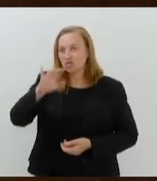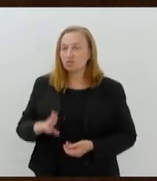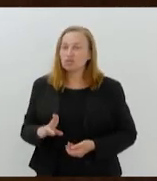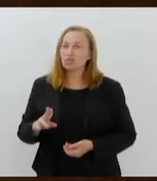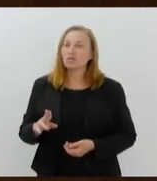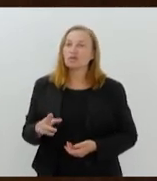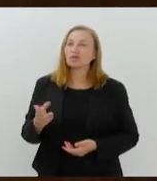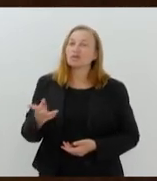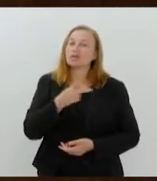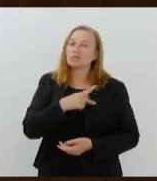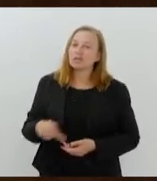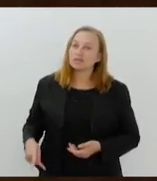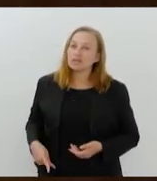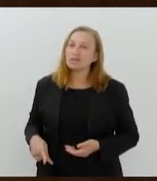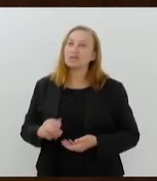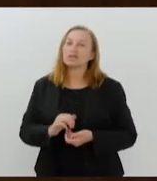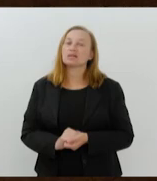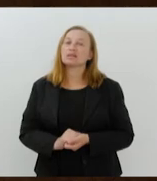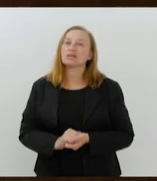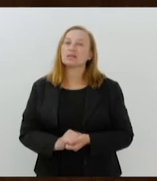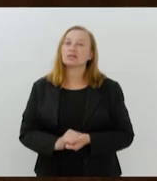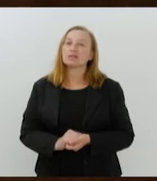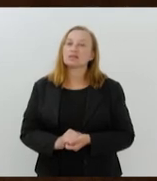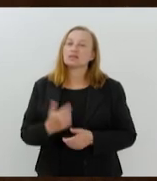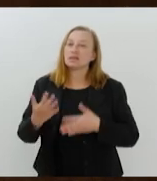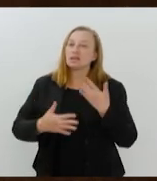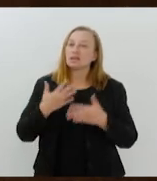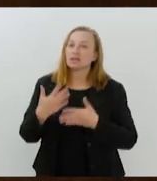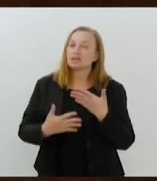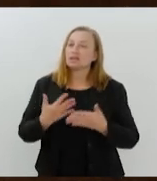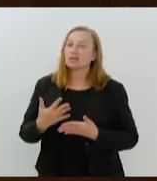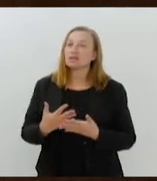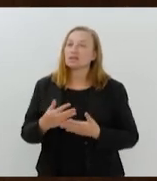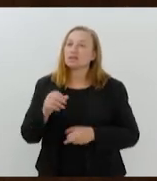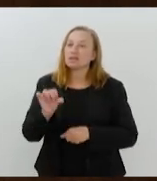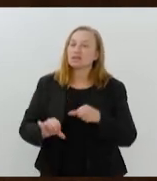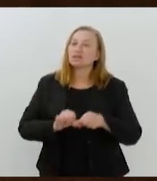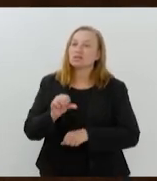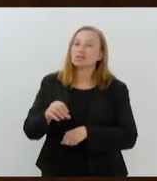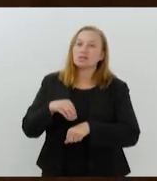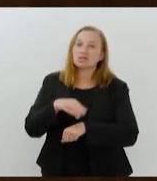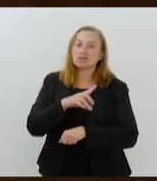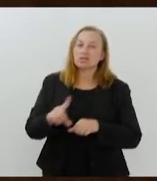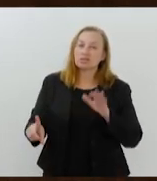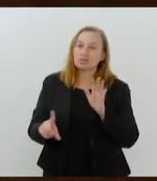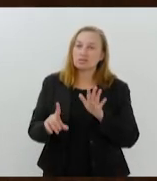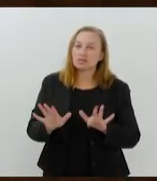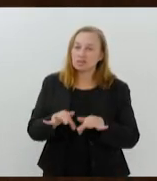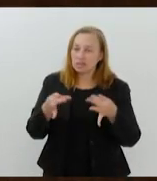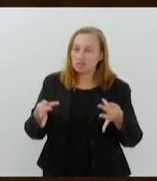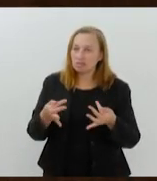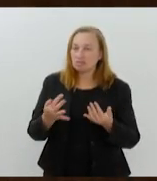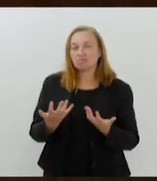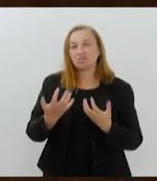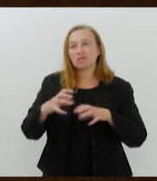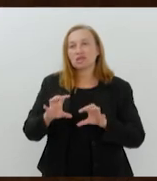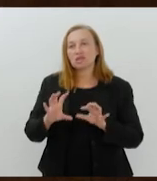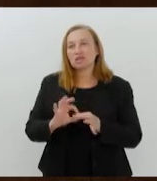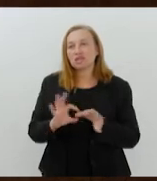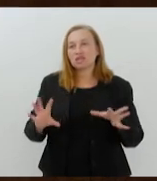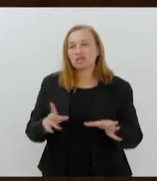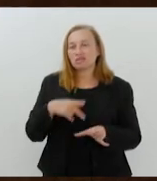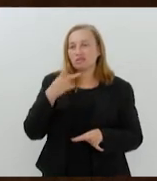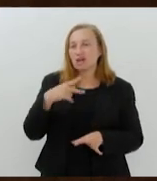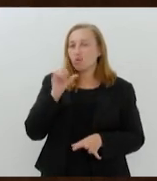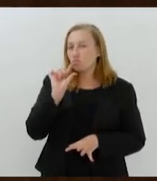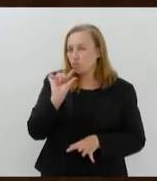presidenta dessa sessão, com muito prazer. Apesar de ser transformada em indicação simples, não queria deixar de trazer aqui e